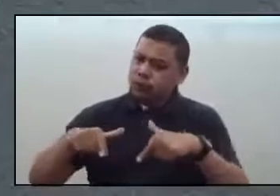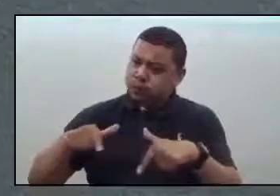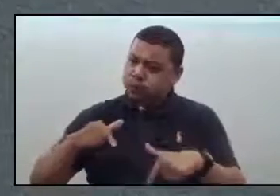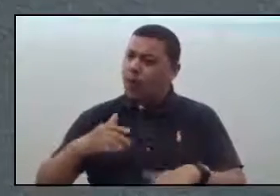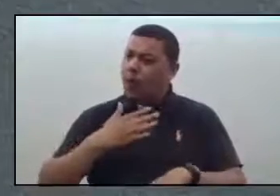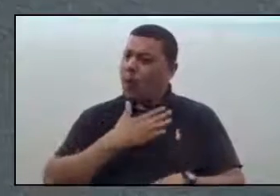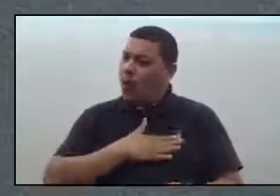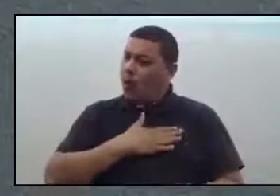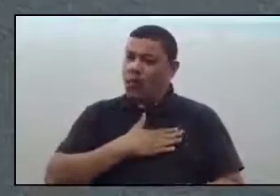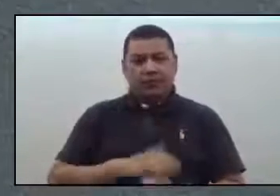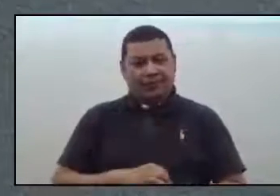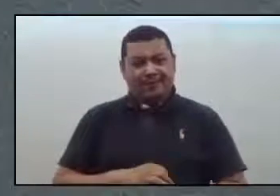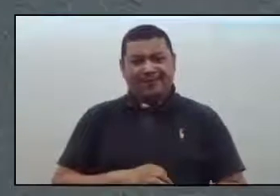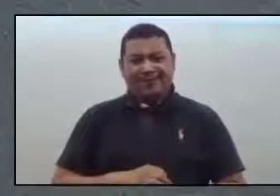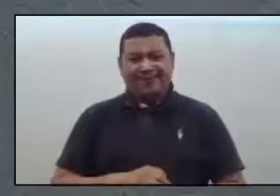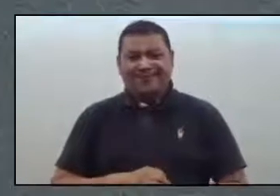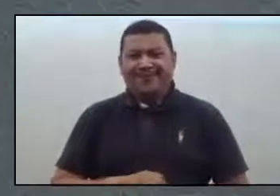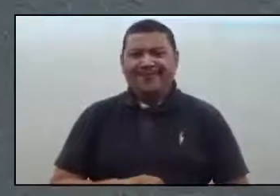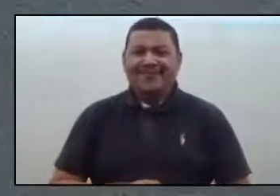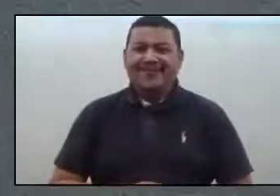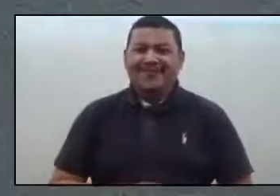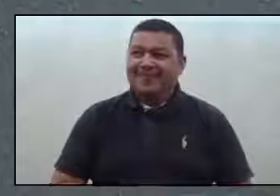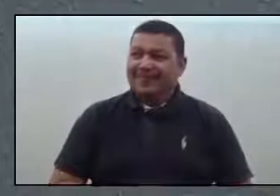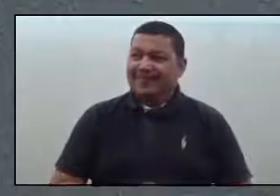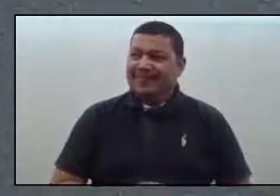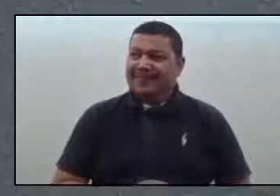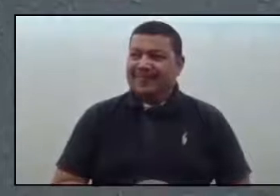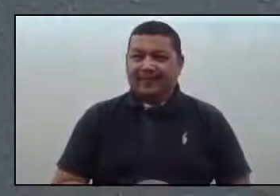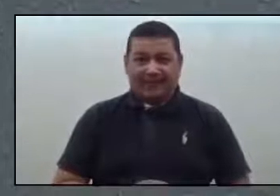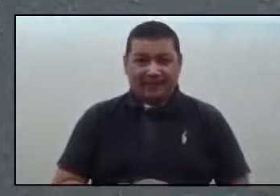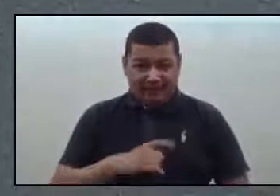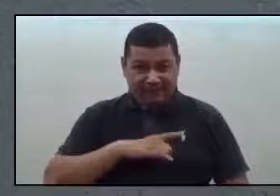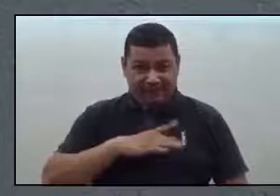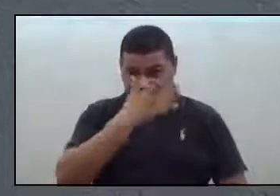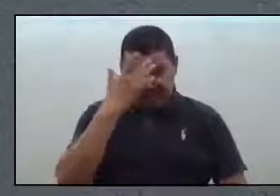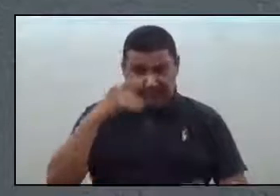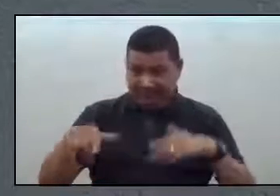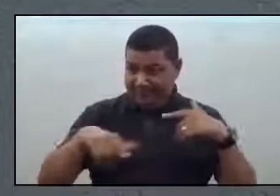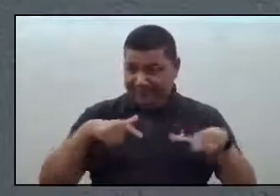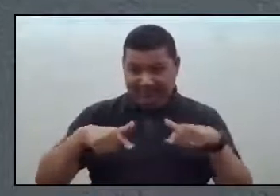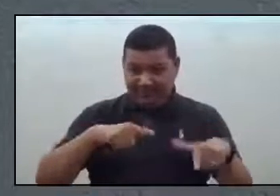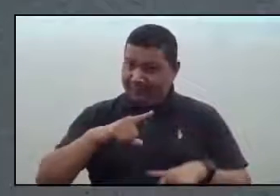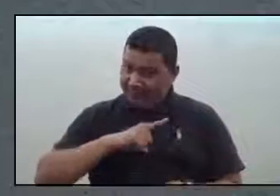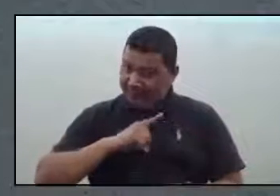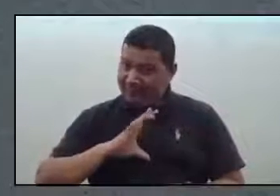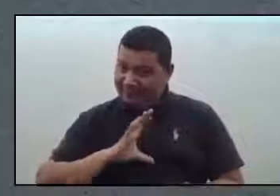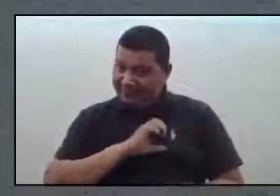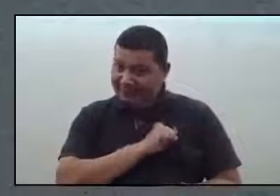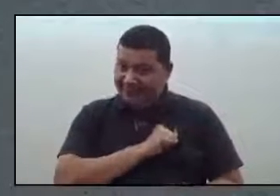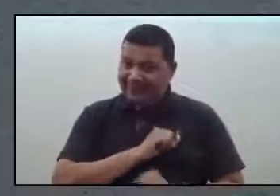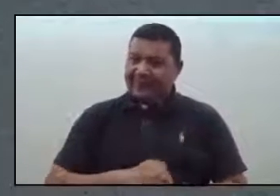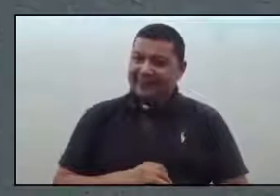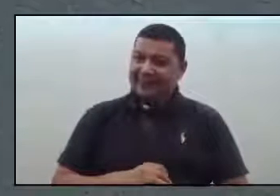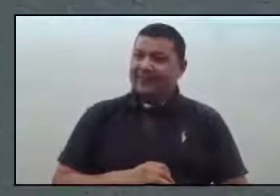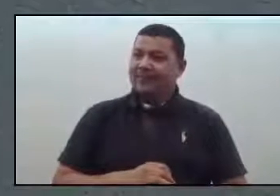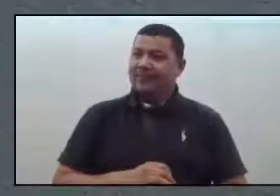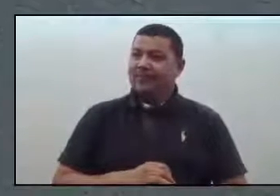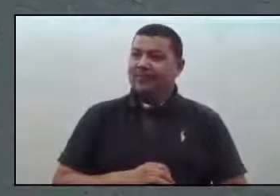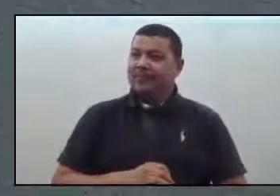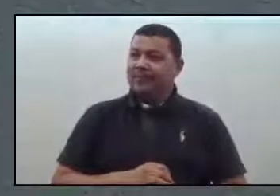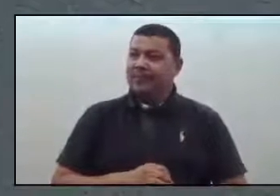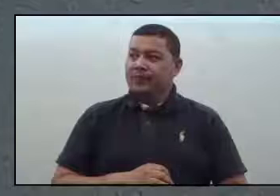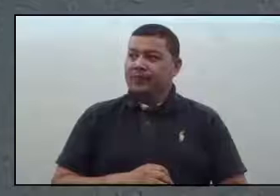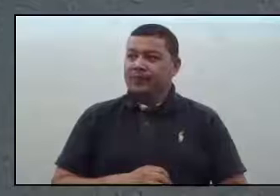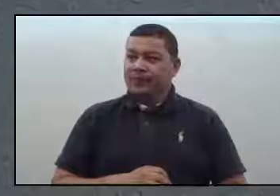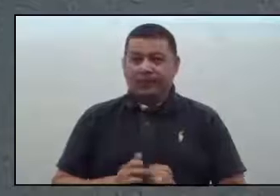dar certo, porque faz com vontade, faz com amor realmente, para que isso aconteça. E aí,